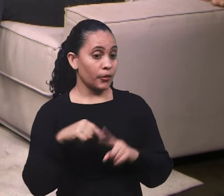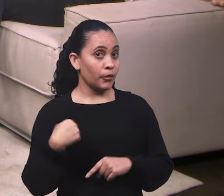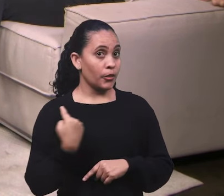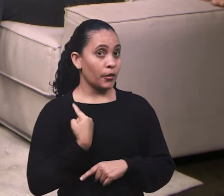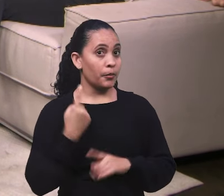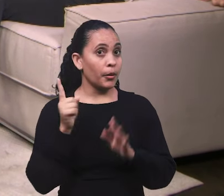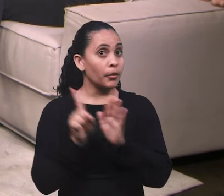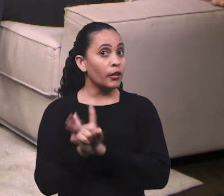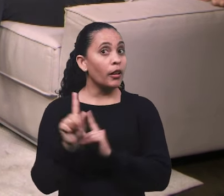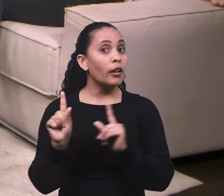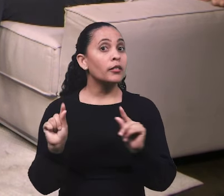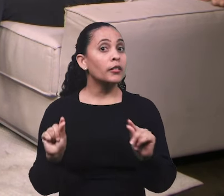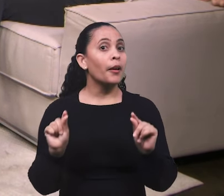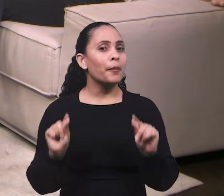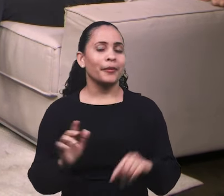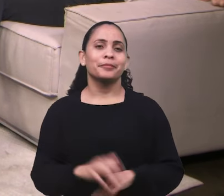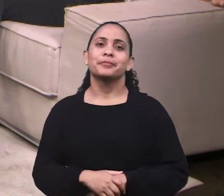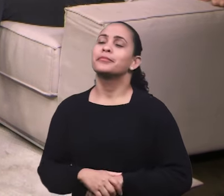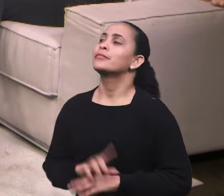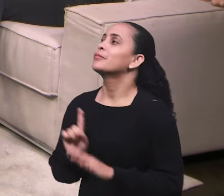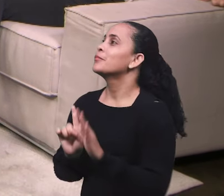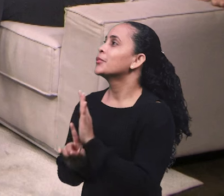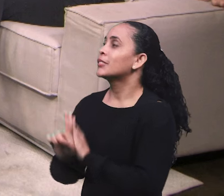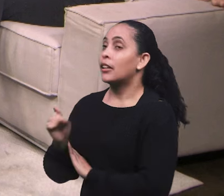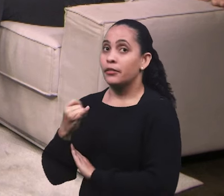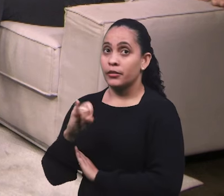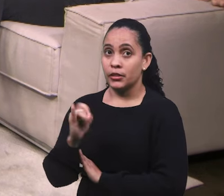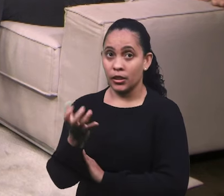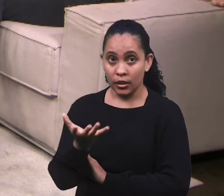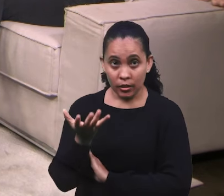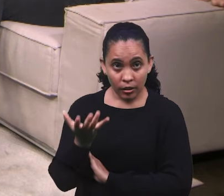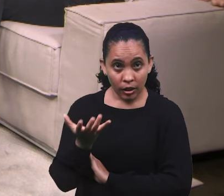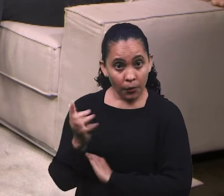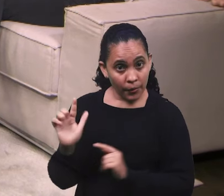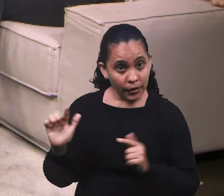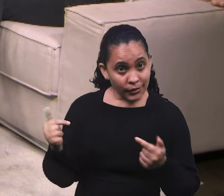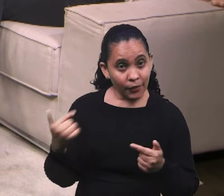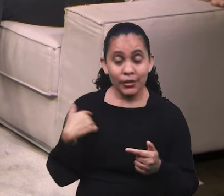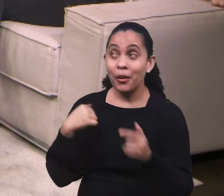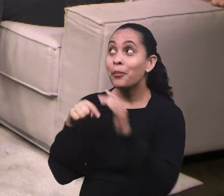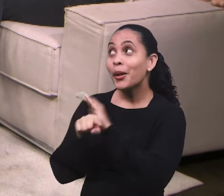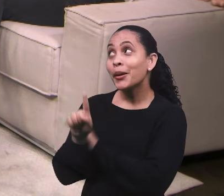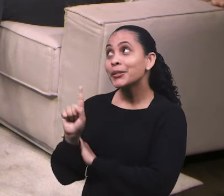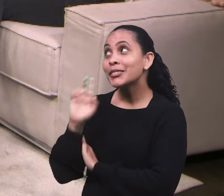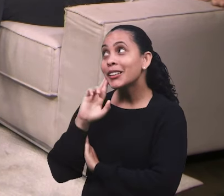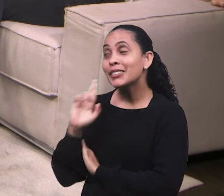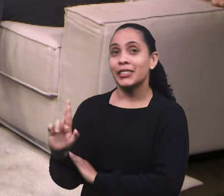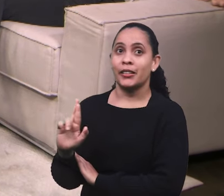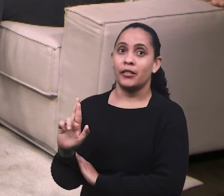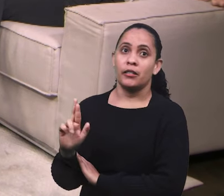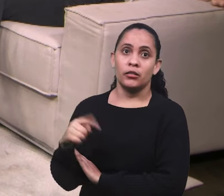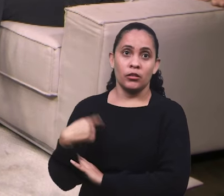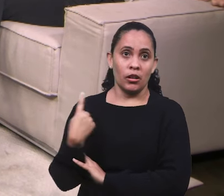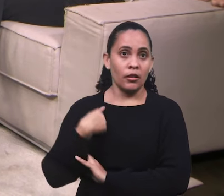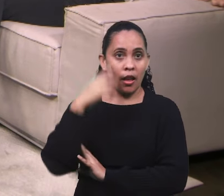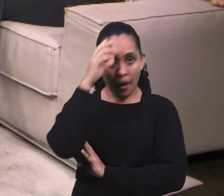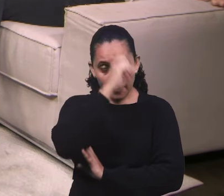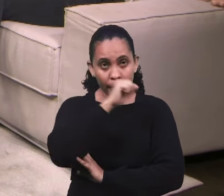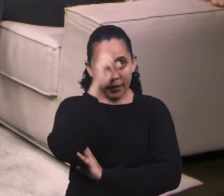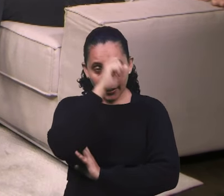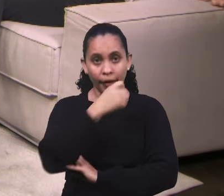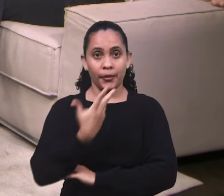não fazer também a consulta. Sim. Você quer fazer uma determinada coisa, você consulta hoje. A gente aprendeu a fazer isso. E mesmo